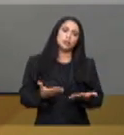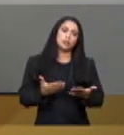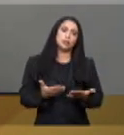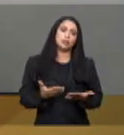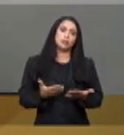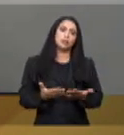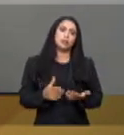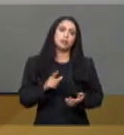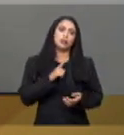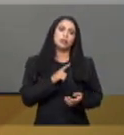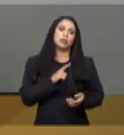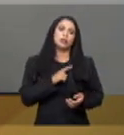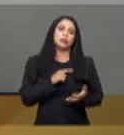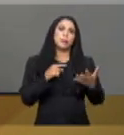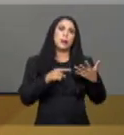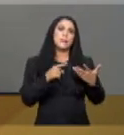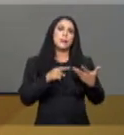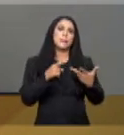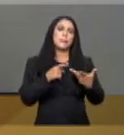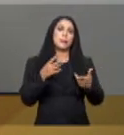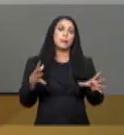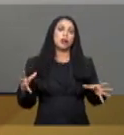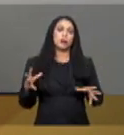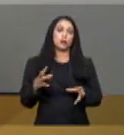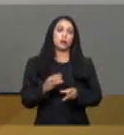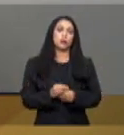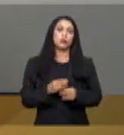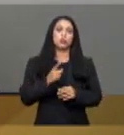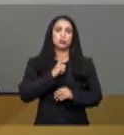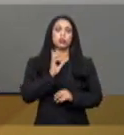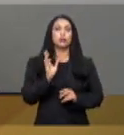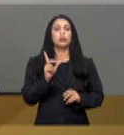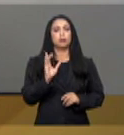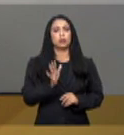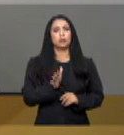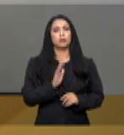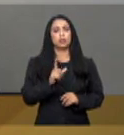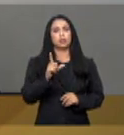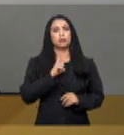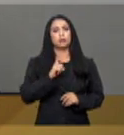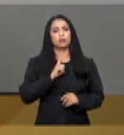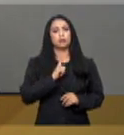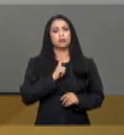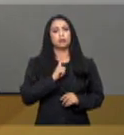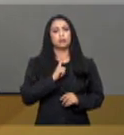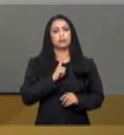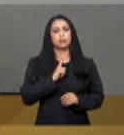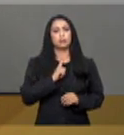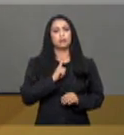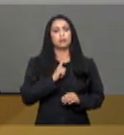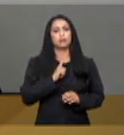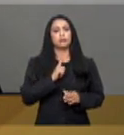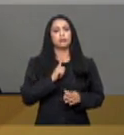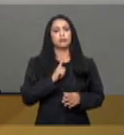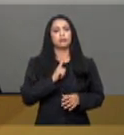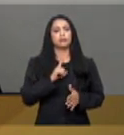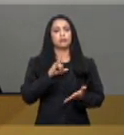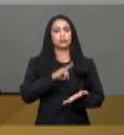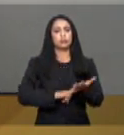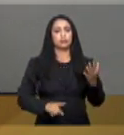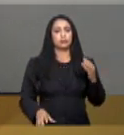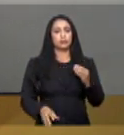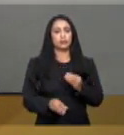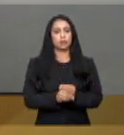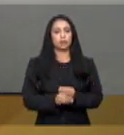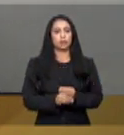apresentação dos elementos necessários para a conclusão, como temos feito em sede de embargos declaratórios. Por isso, tratarei